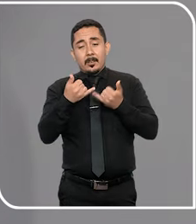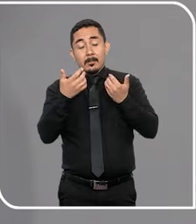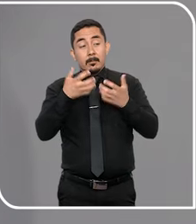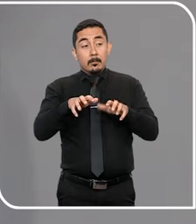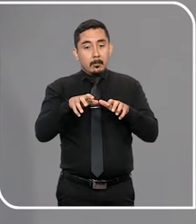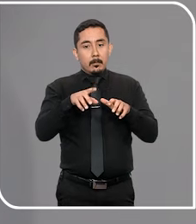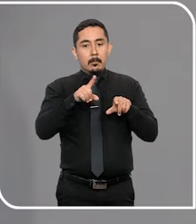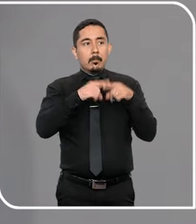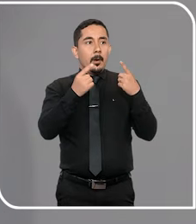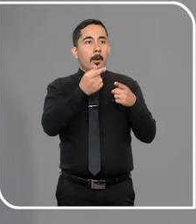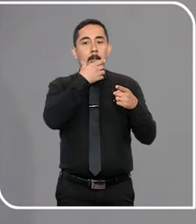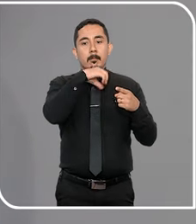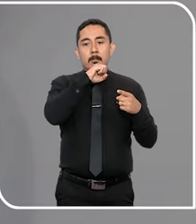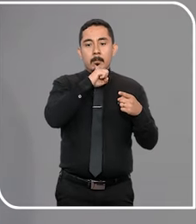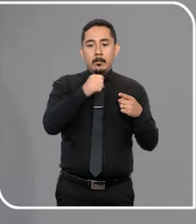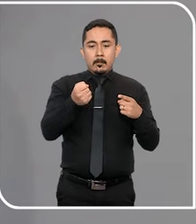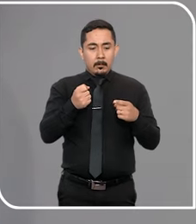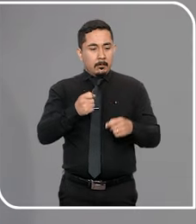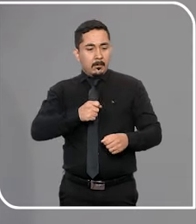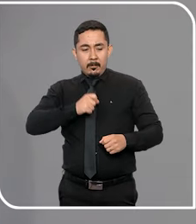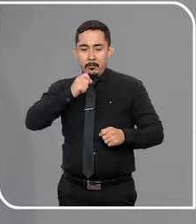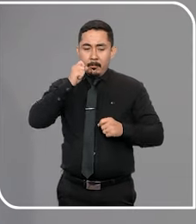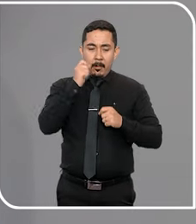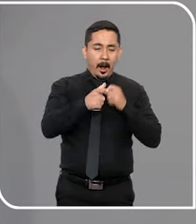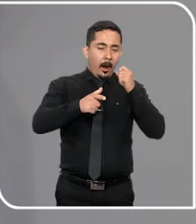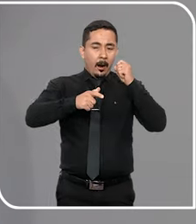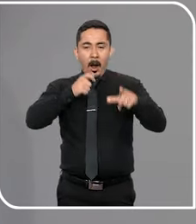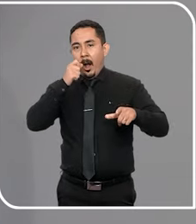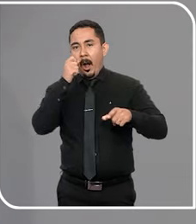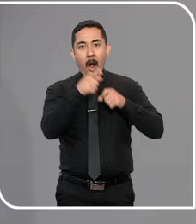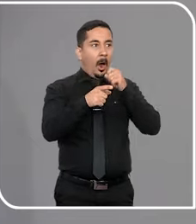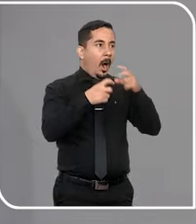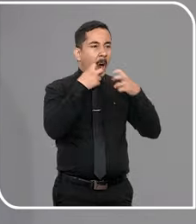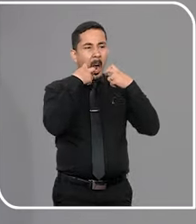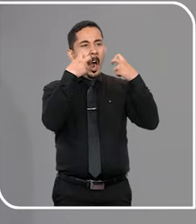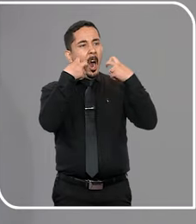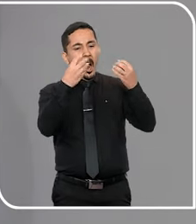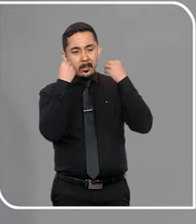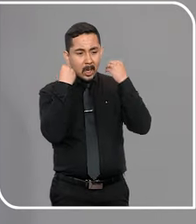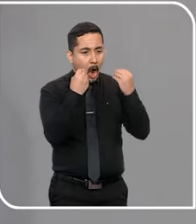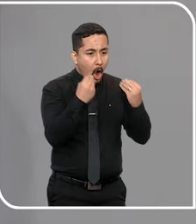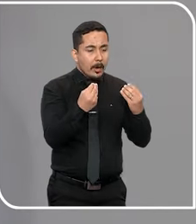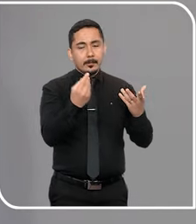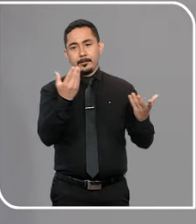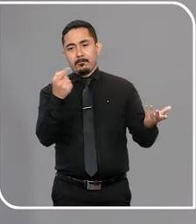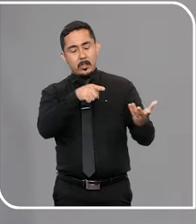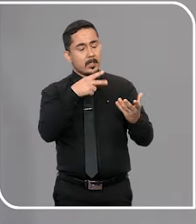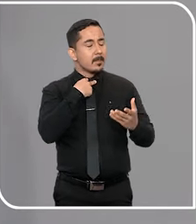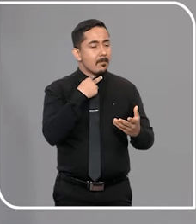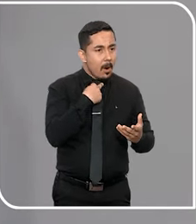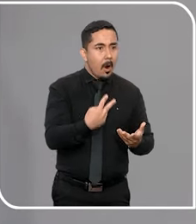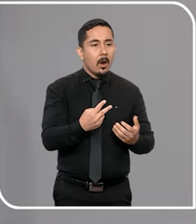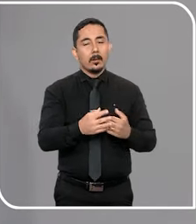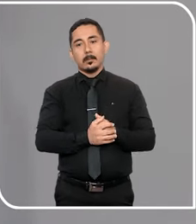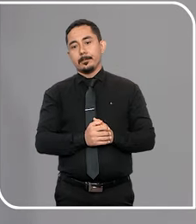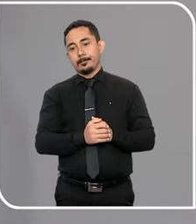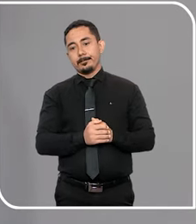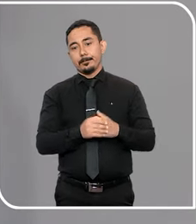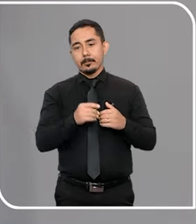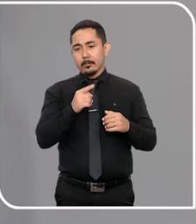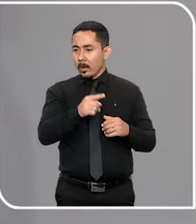não quer brincar com ele e pais gritarem com a criança que fez isso castigar falar que R né Não